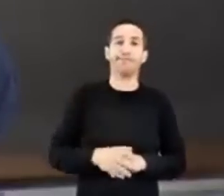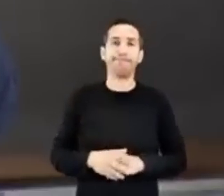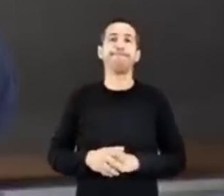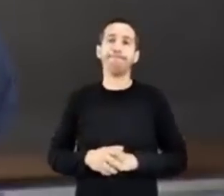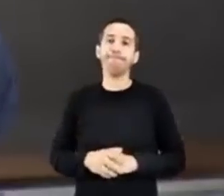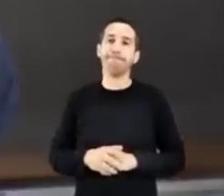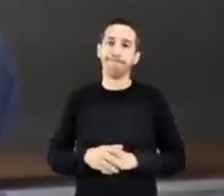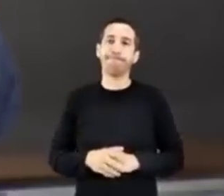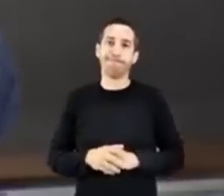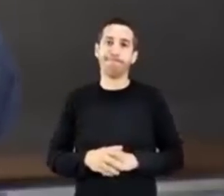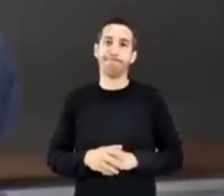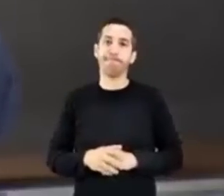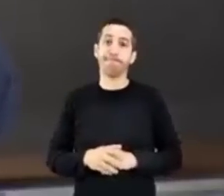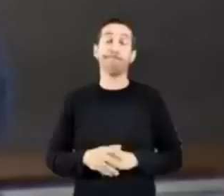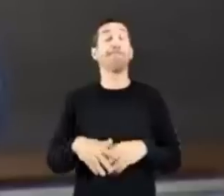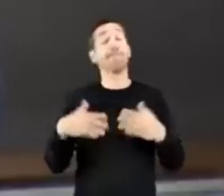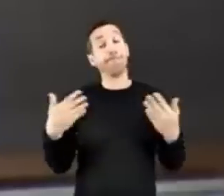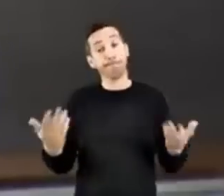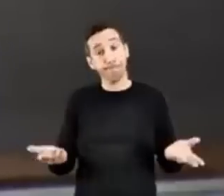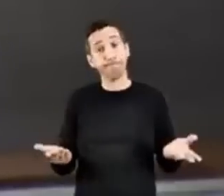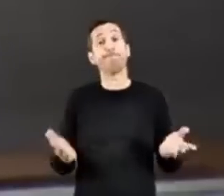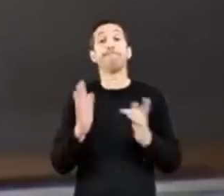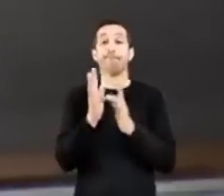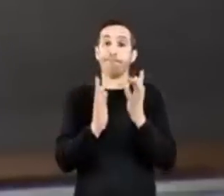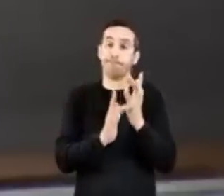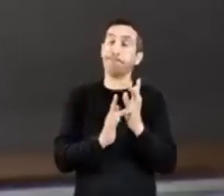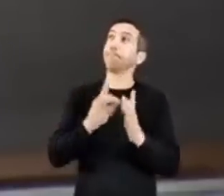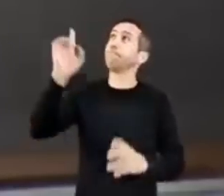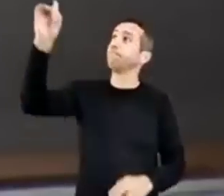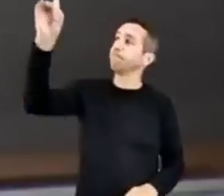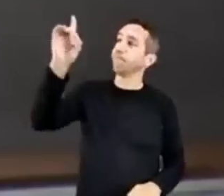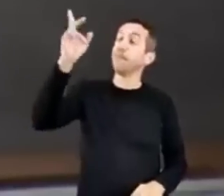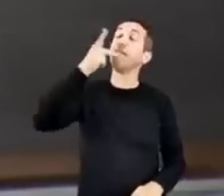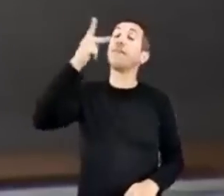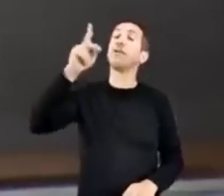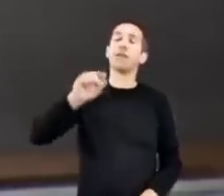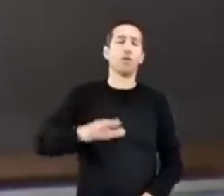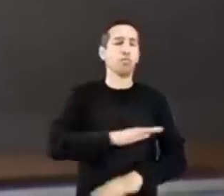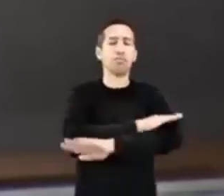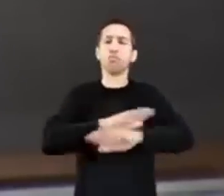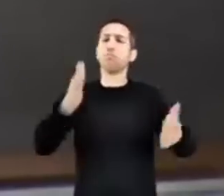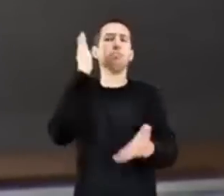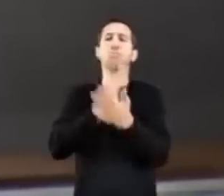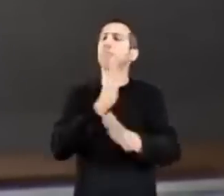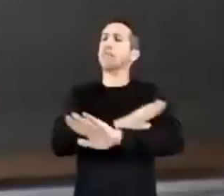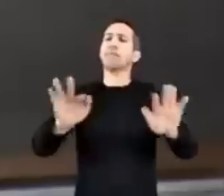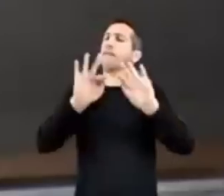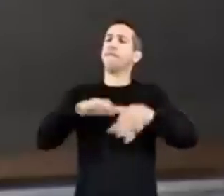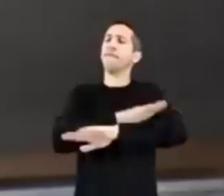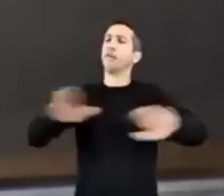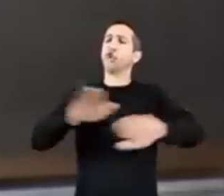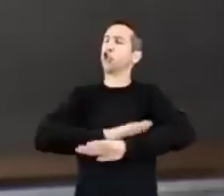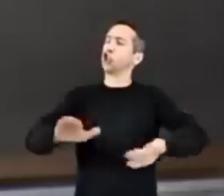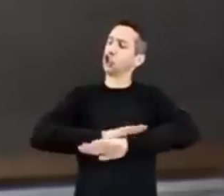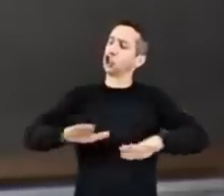e tem que Jesus fala chega está feito E aí ele sai do Santuário e